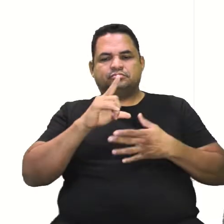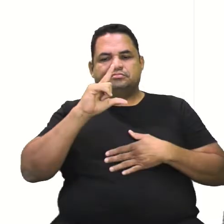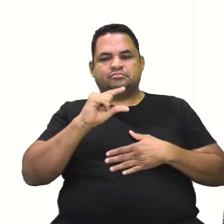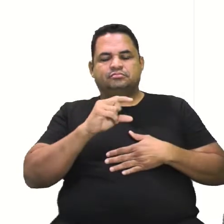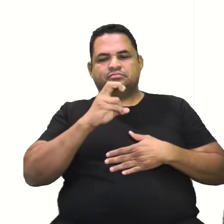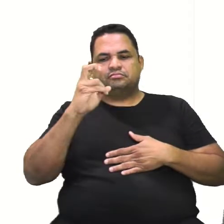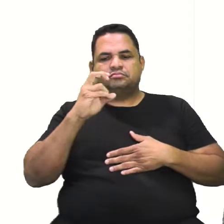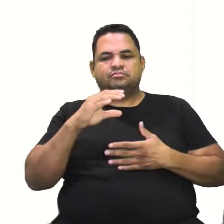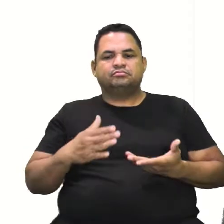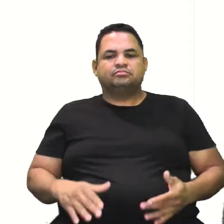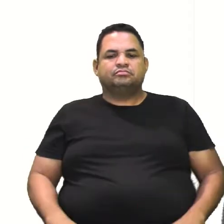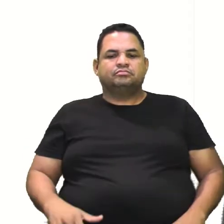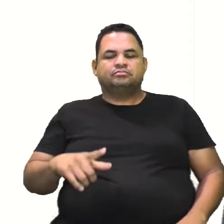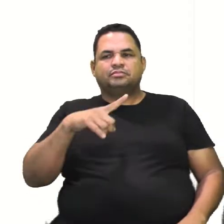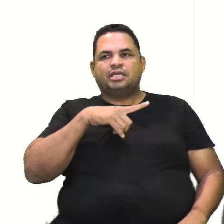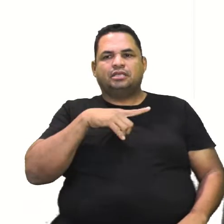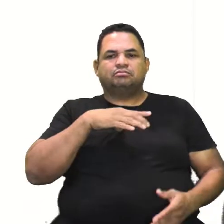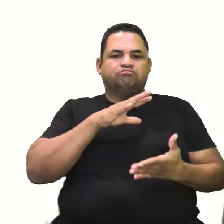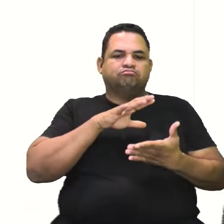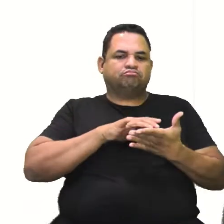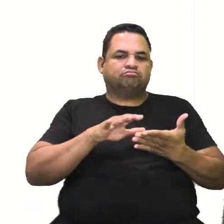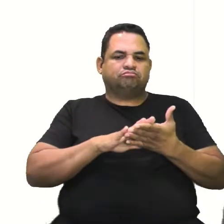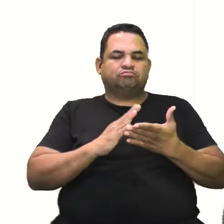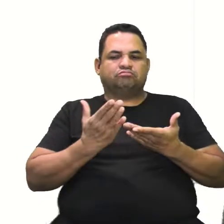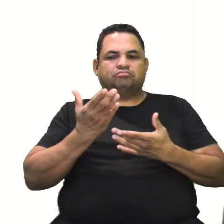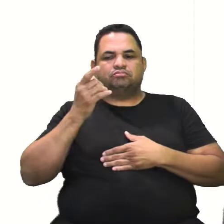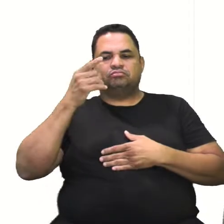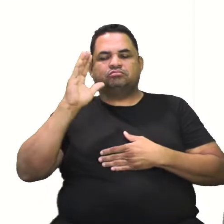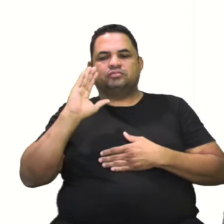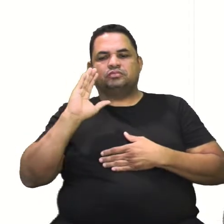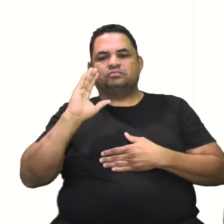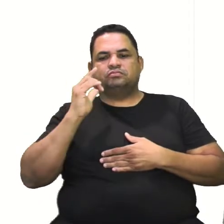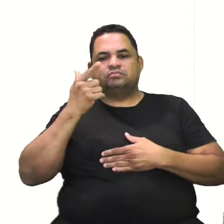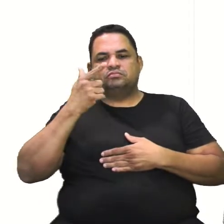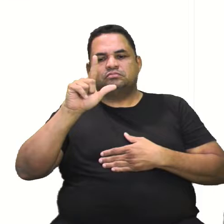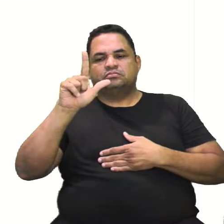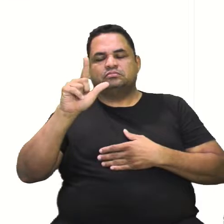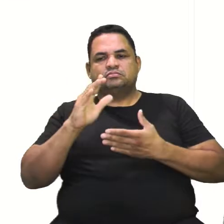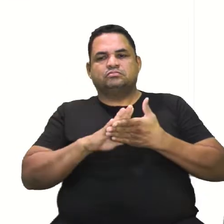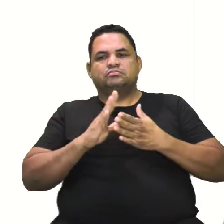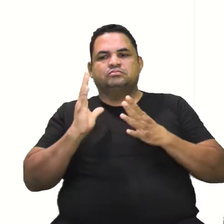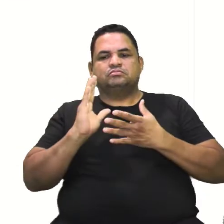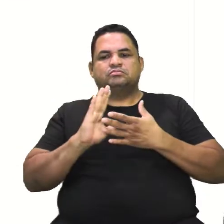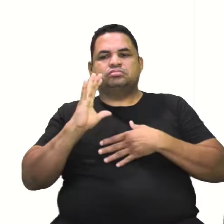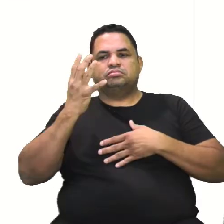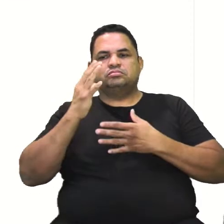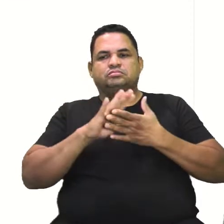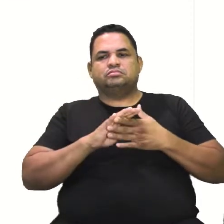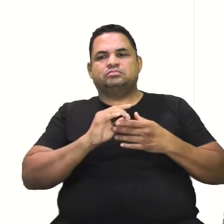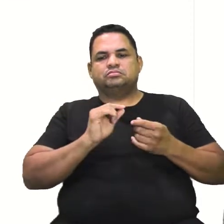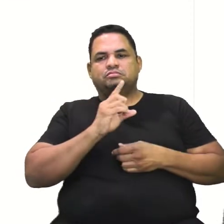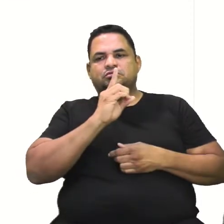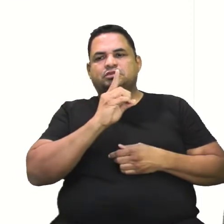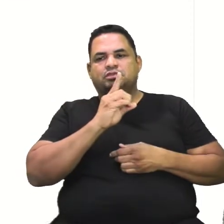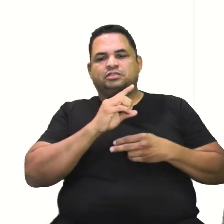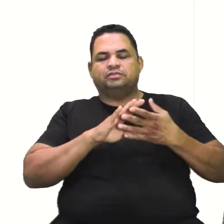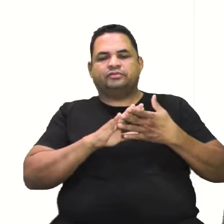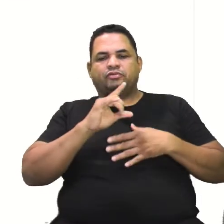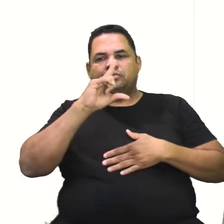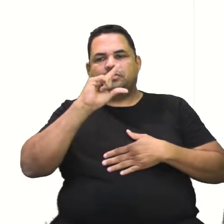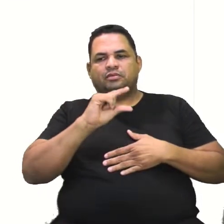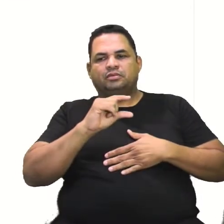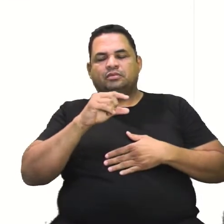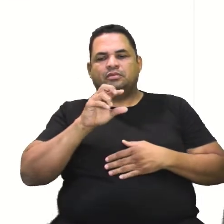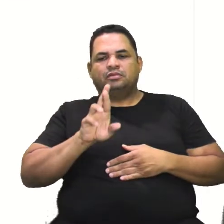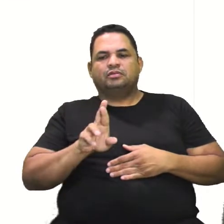Né? Então, independente de você ter a calculadora, de você conseguir resolver, a gente já vai saber que a distância ficou menor que o raio.